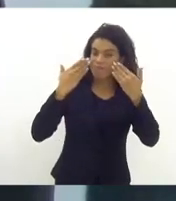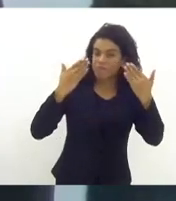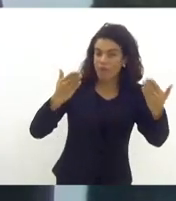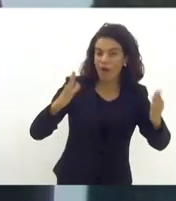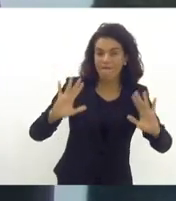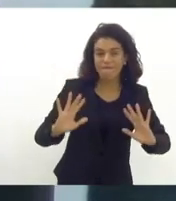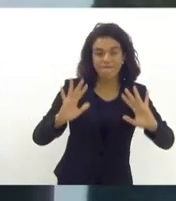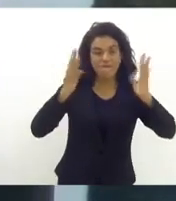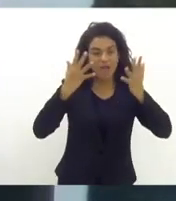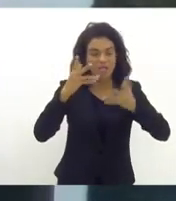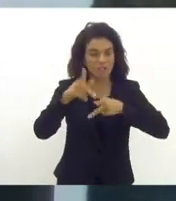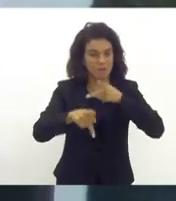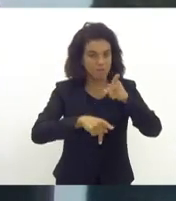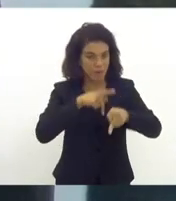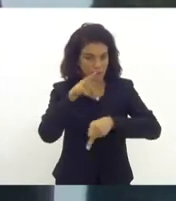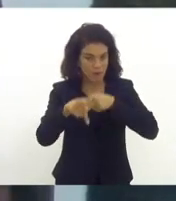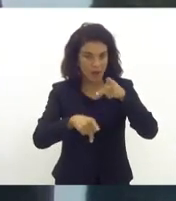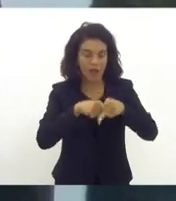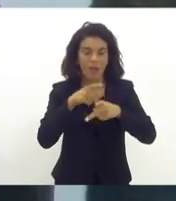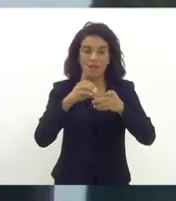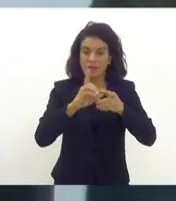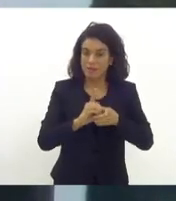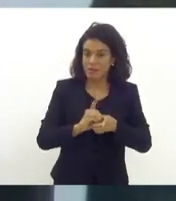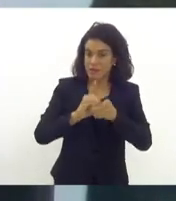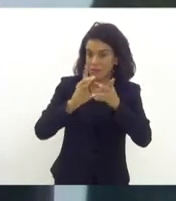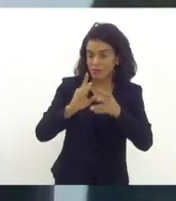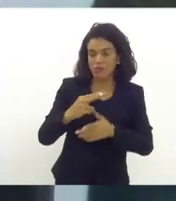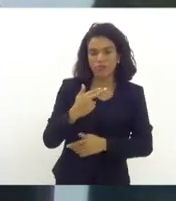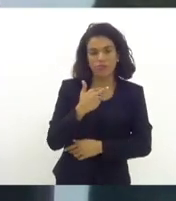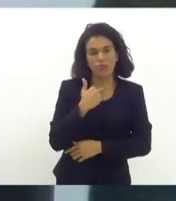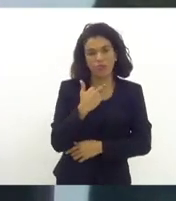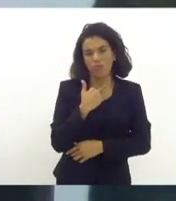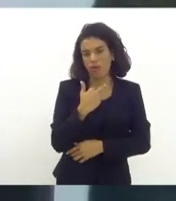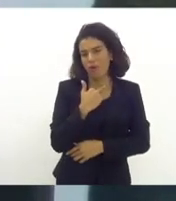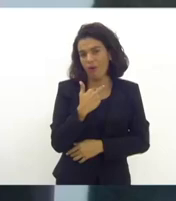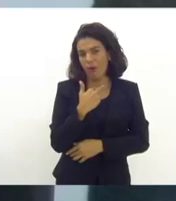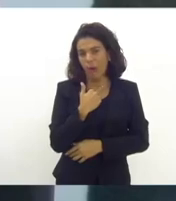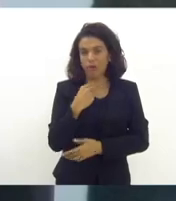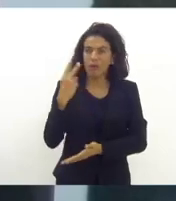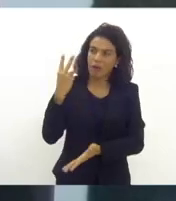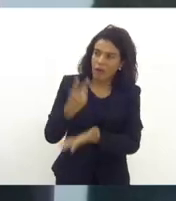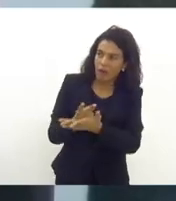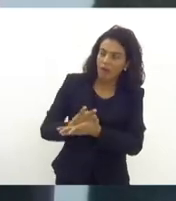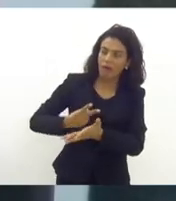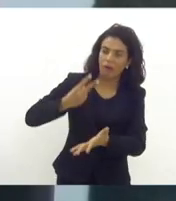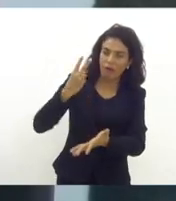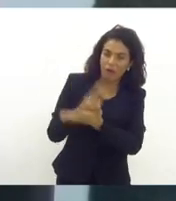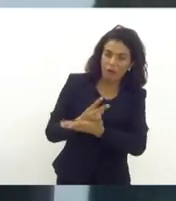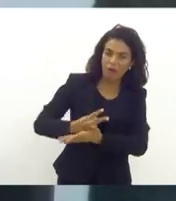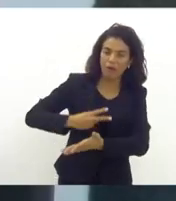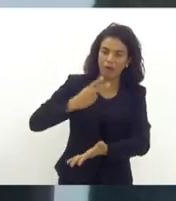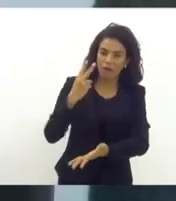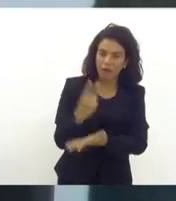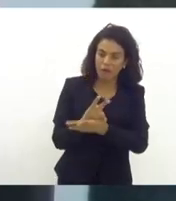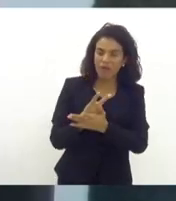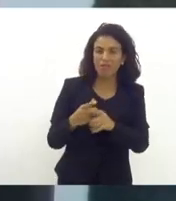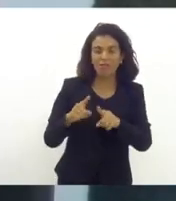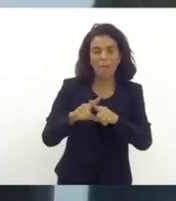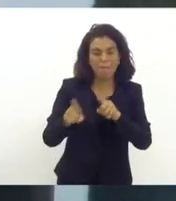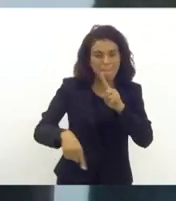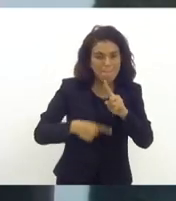livre democrática e que não pode ser mais engessada do jeito que tem sido E